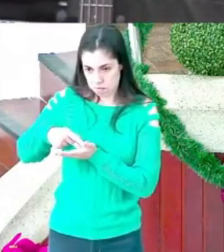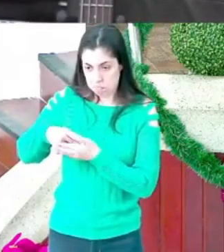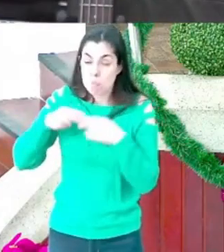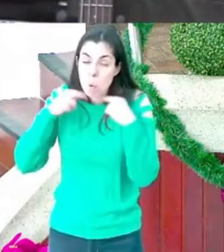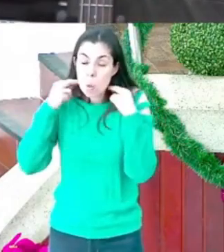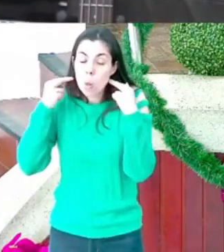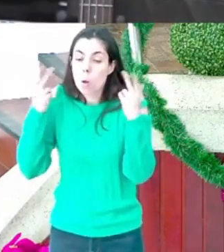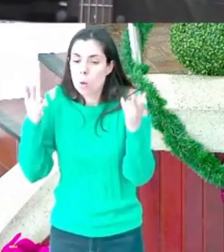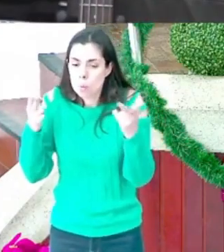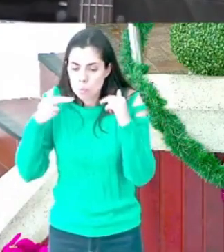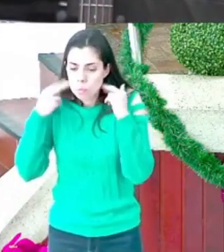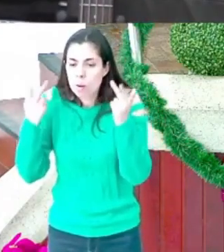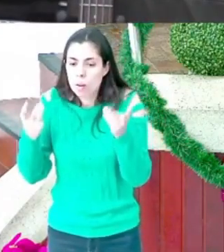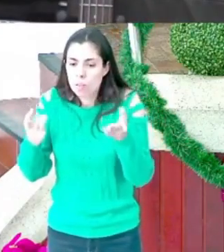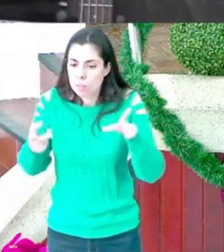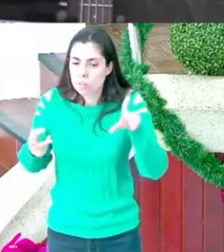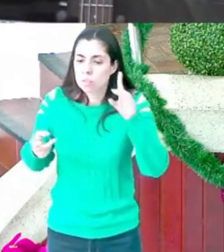mundo.